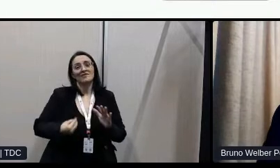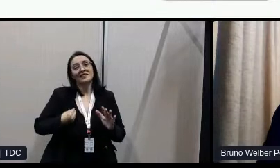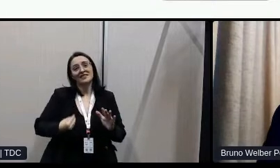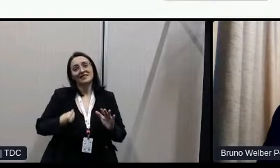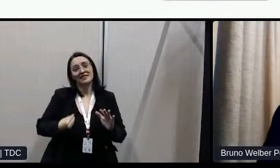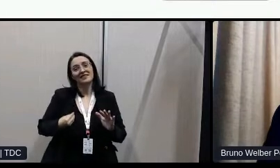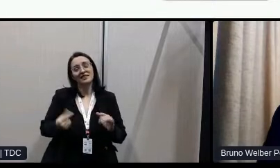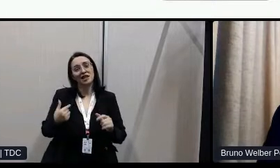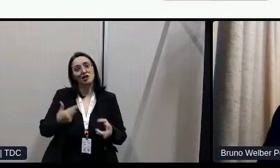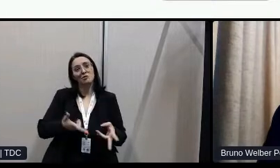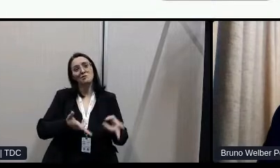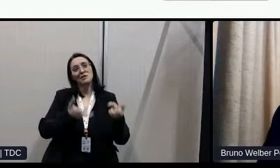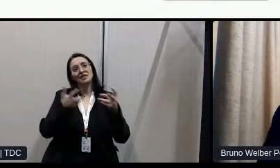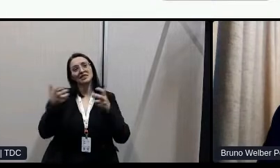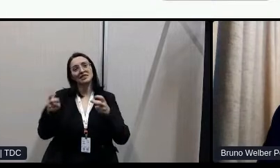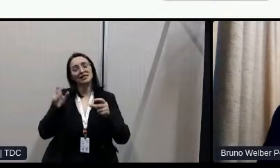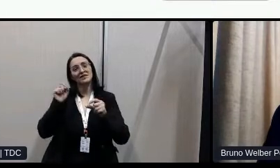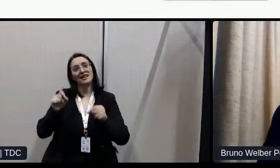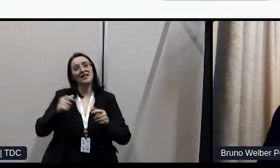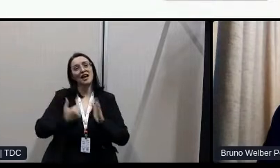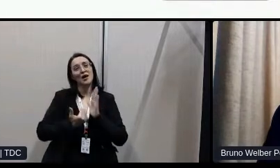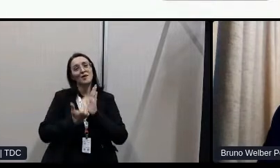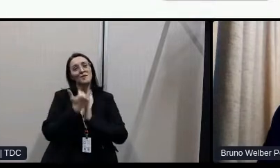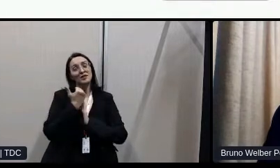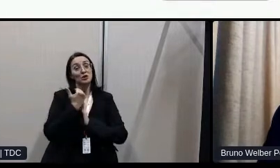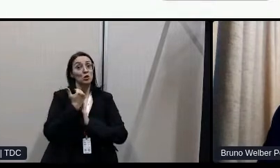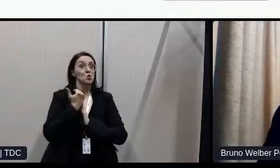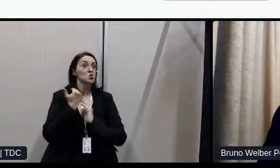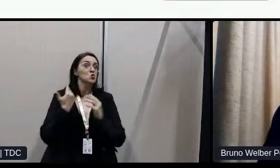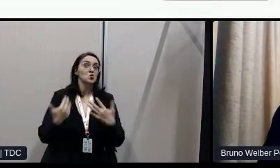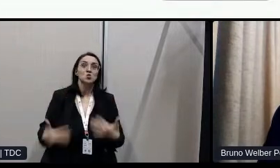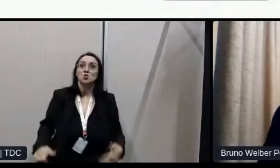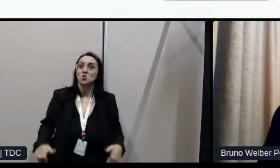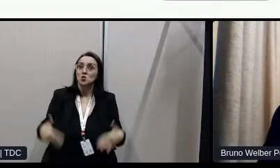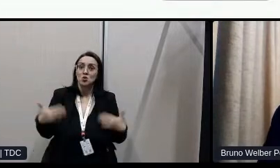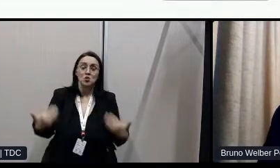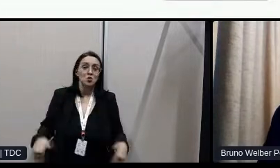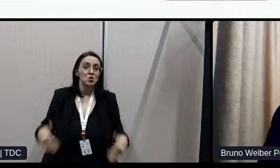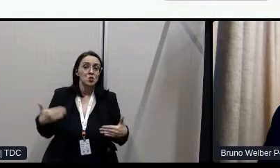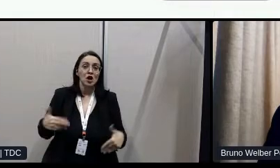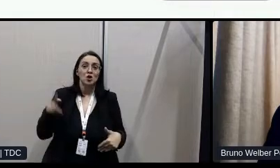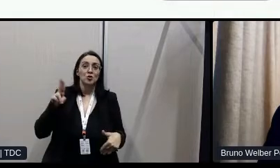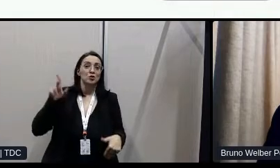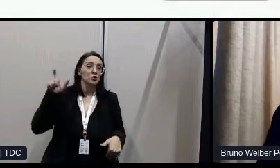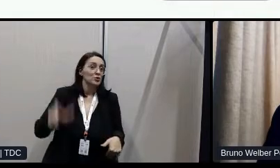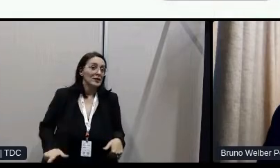gente nota que teve um aumento expressivo nos usuários dele.